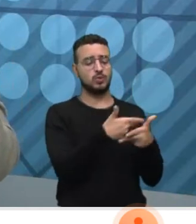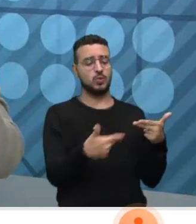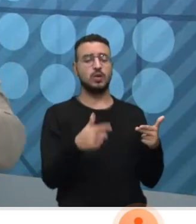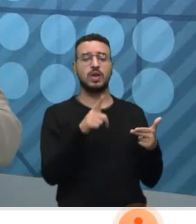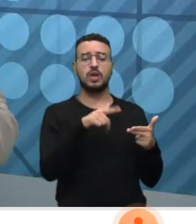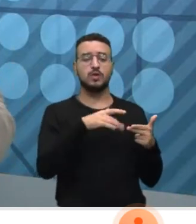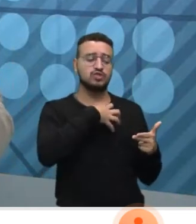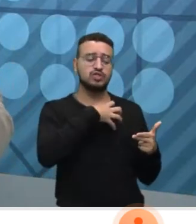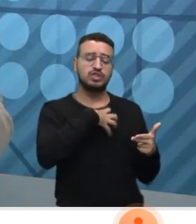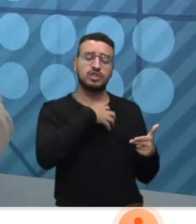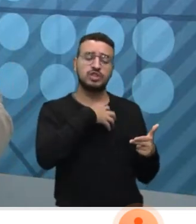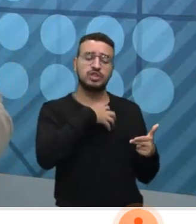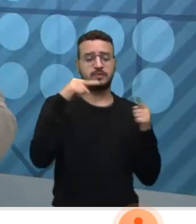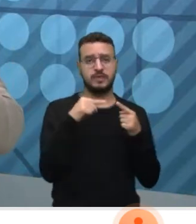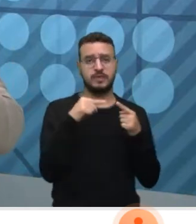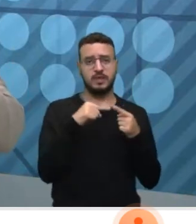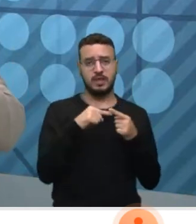Então, áspero,